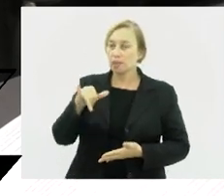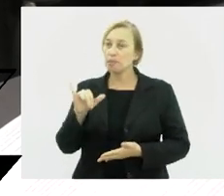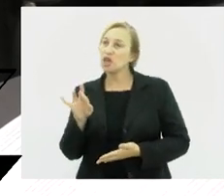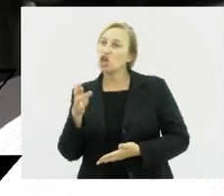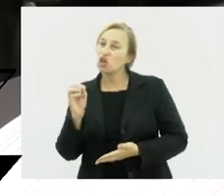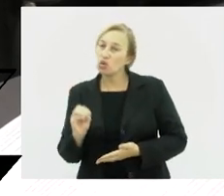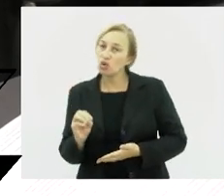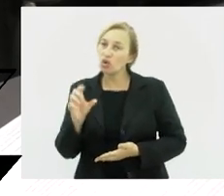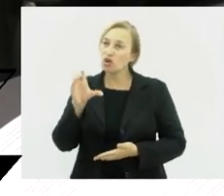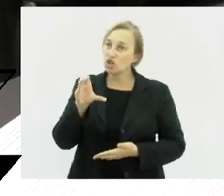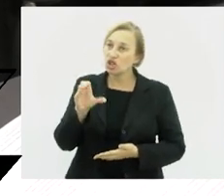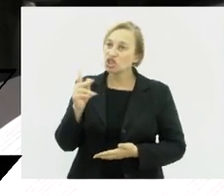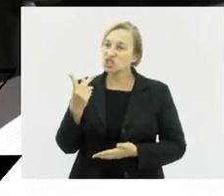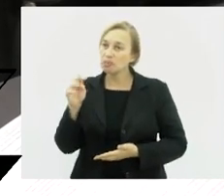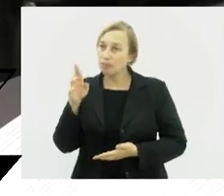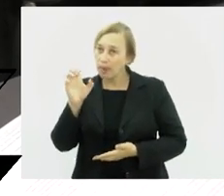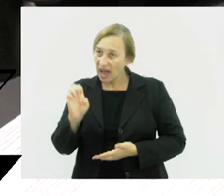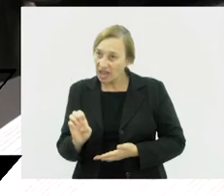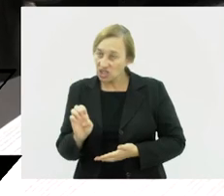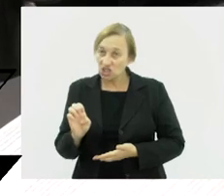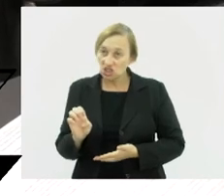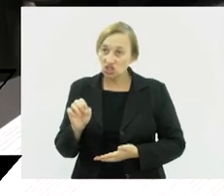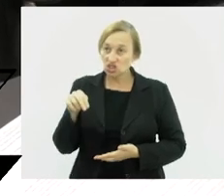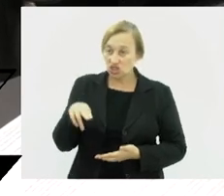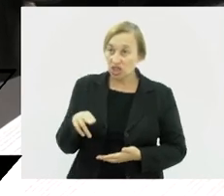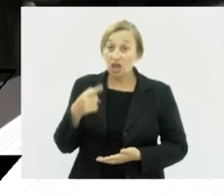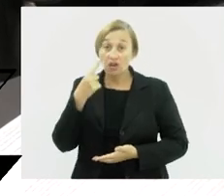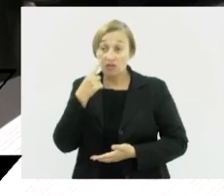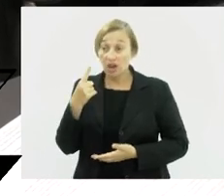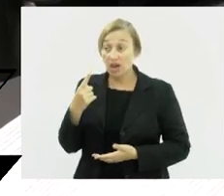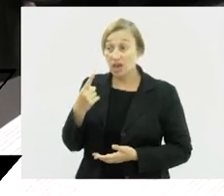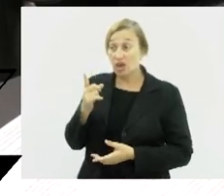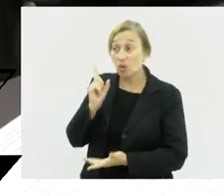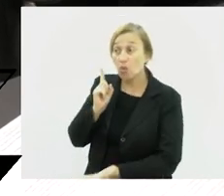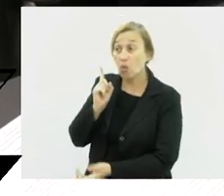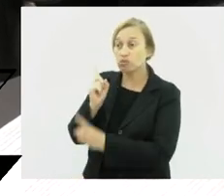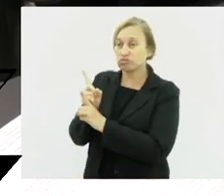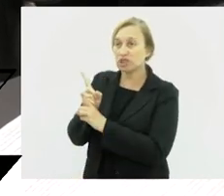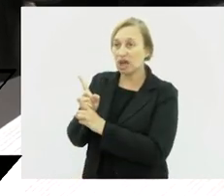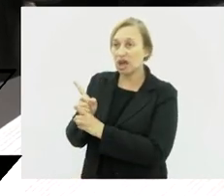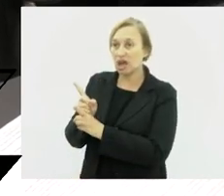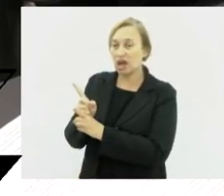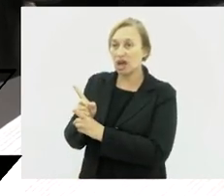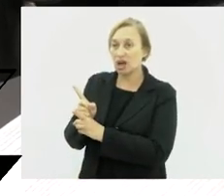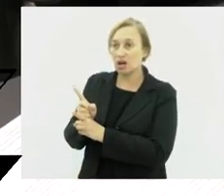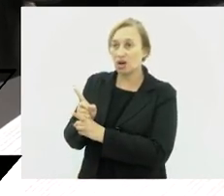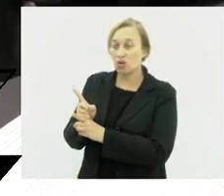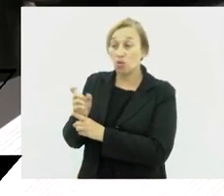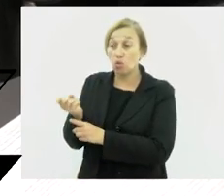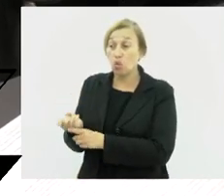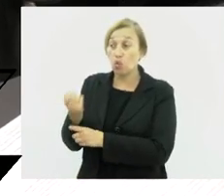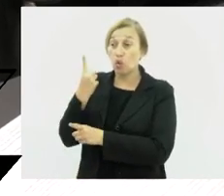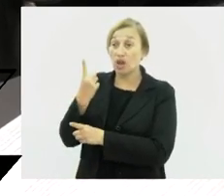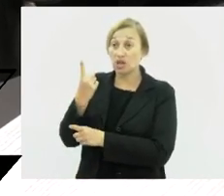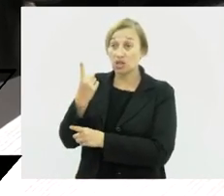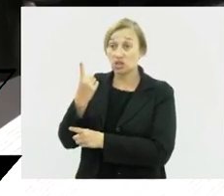ela vai ajudar a identificar o tutor no caso de abandono ou maus-tratos. E a gente percebe que, no estado